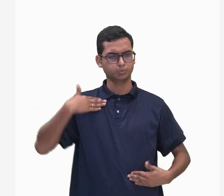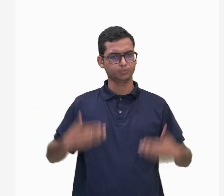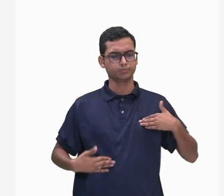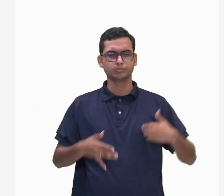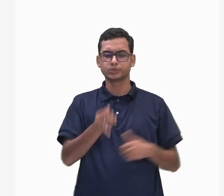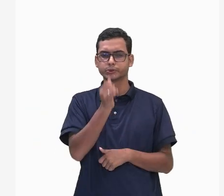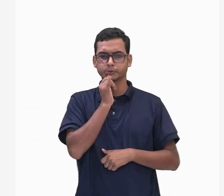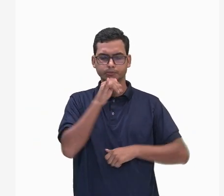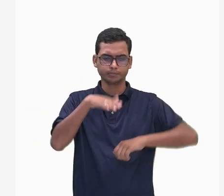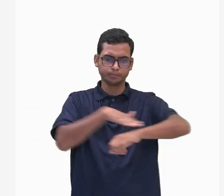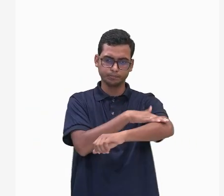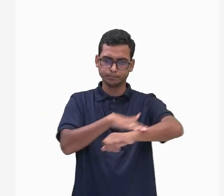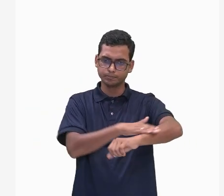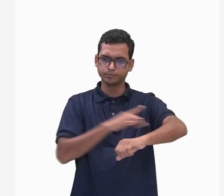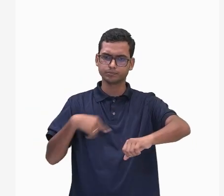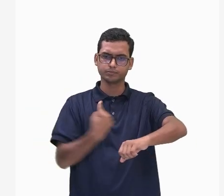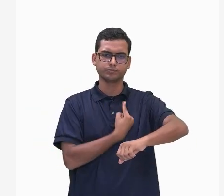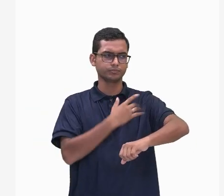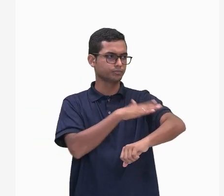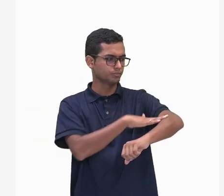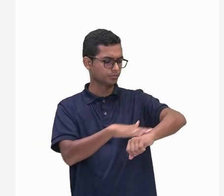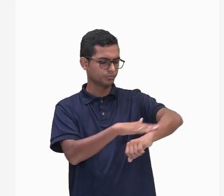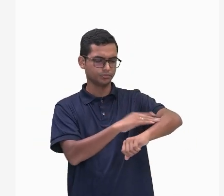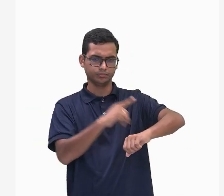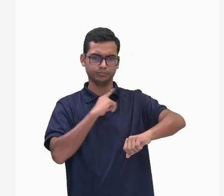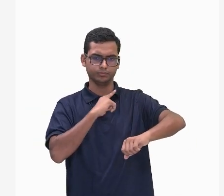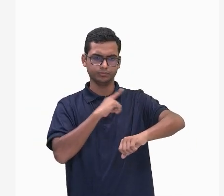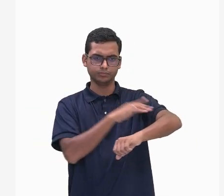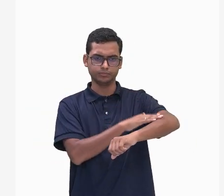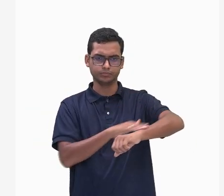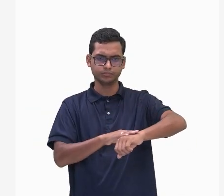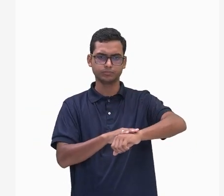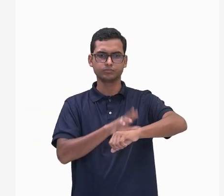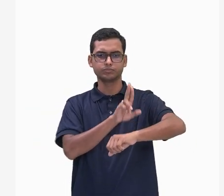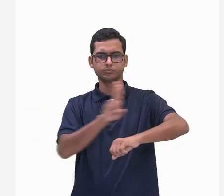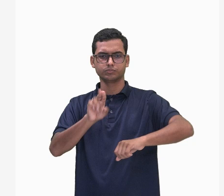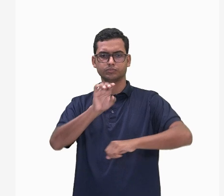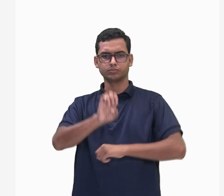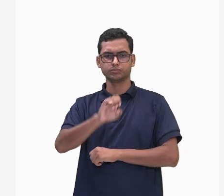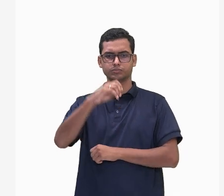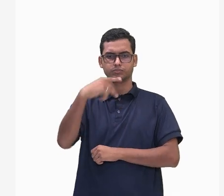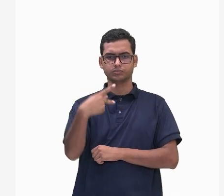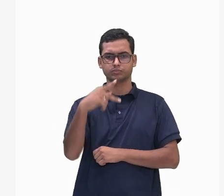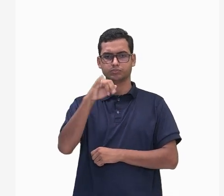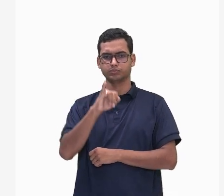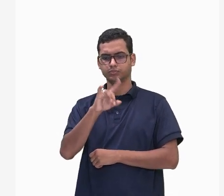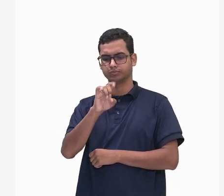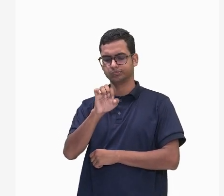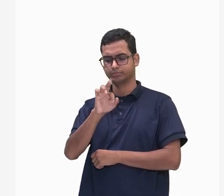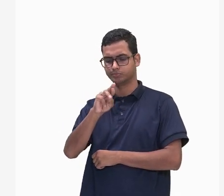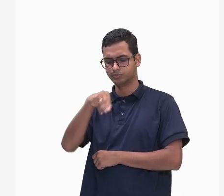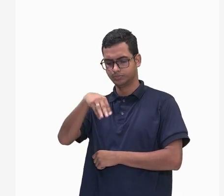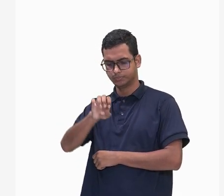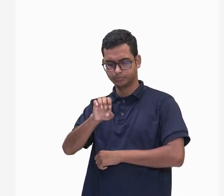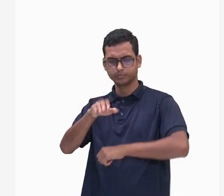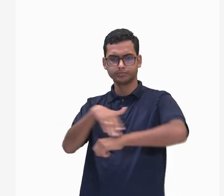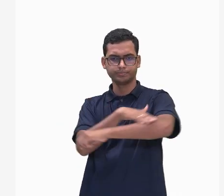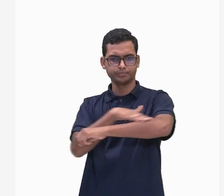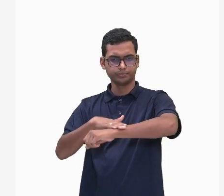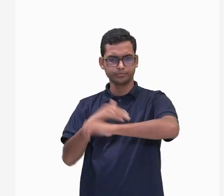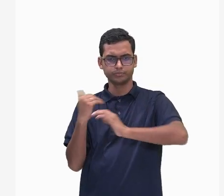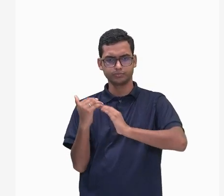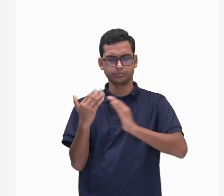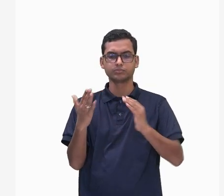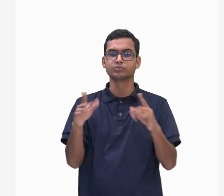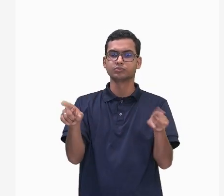tem a nossa pele, né? Que é a chamada epiderme, que é essa camada mais externa ali da nossa pele, e